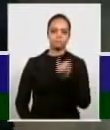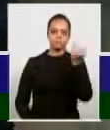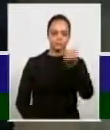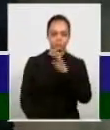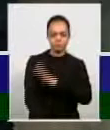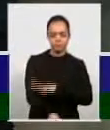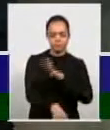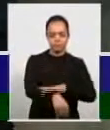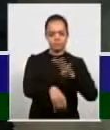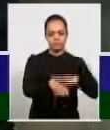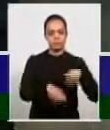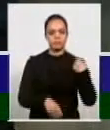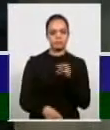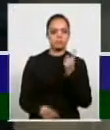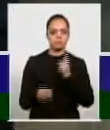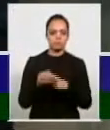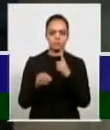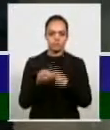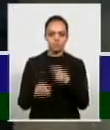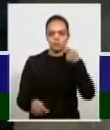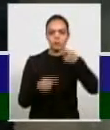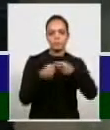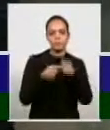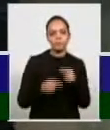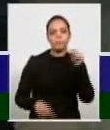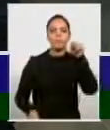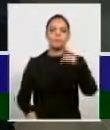na nossa cidade, né, porque ali,